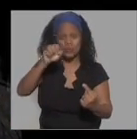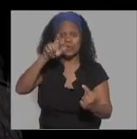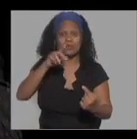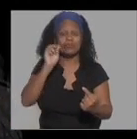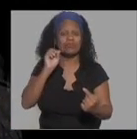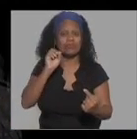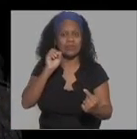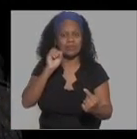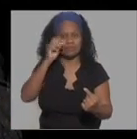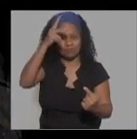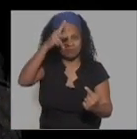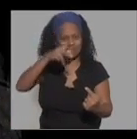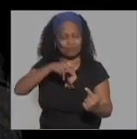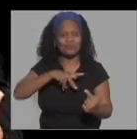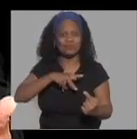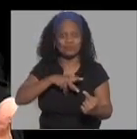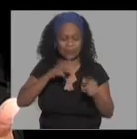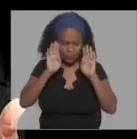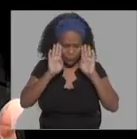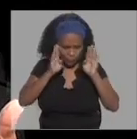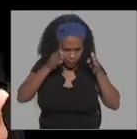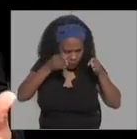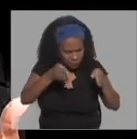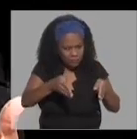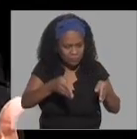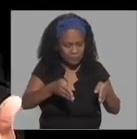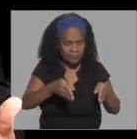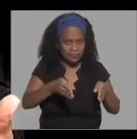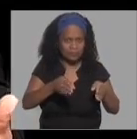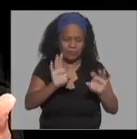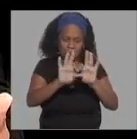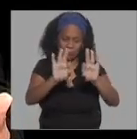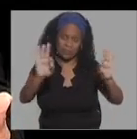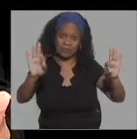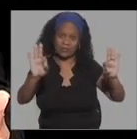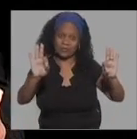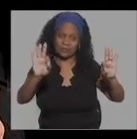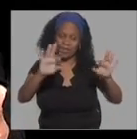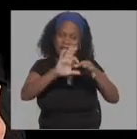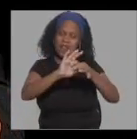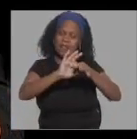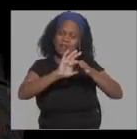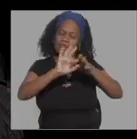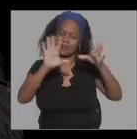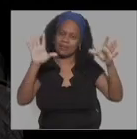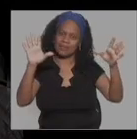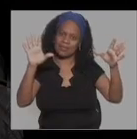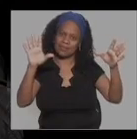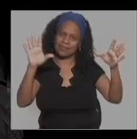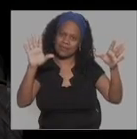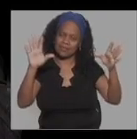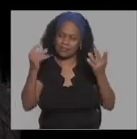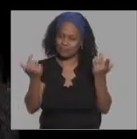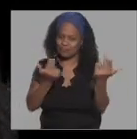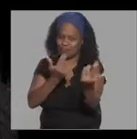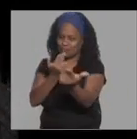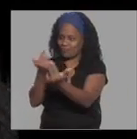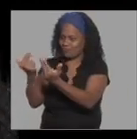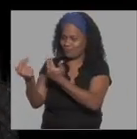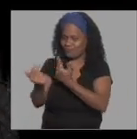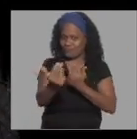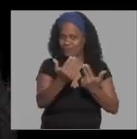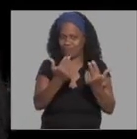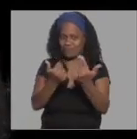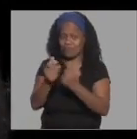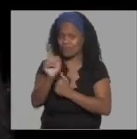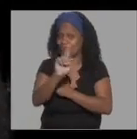é humanista tem uma frase que a gente fala que fala na peça que é a liberdade ea igualdade